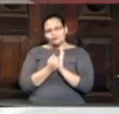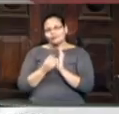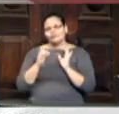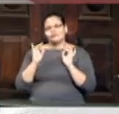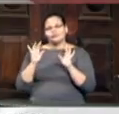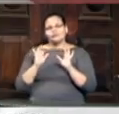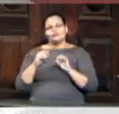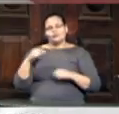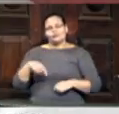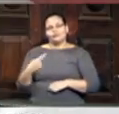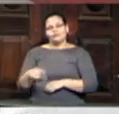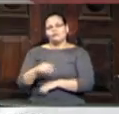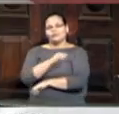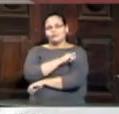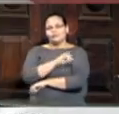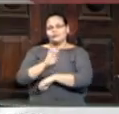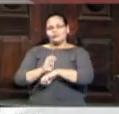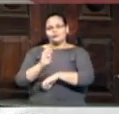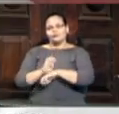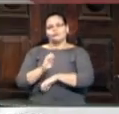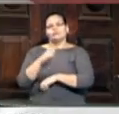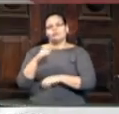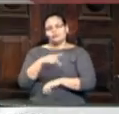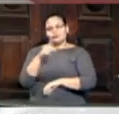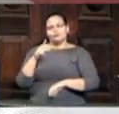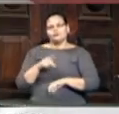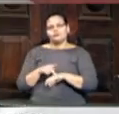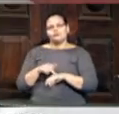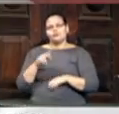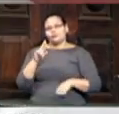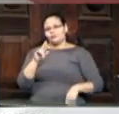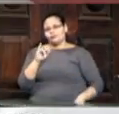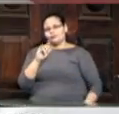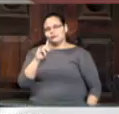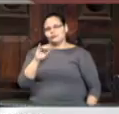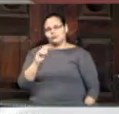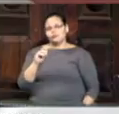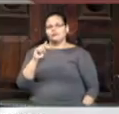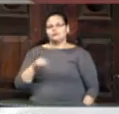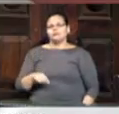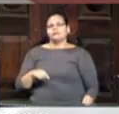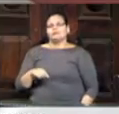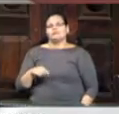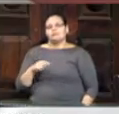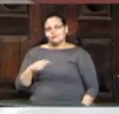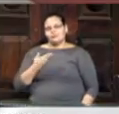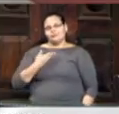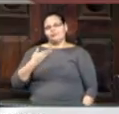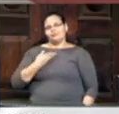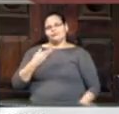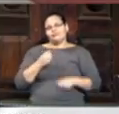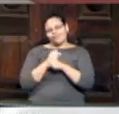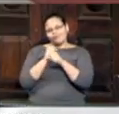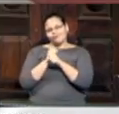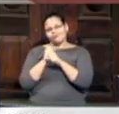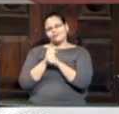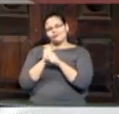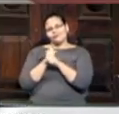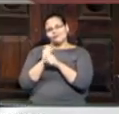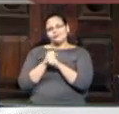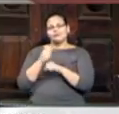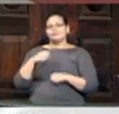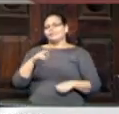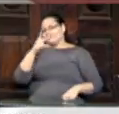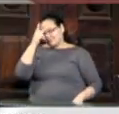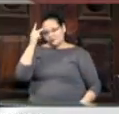generoso para com a cidade, para com o Estado, para com o país, o Ricardo Cravo Albim é um velho amigo meu. É uma das pessoas